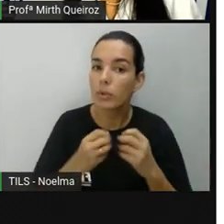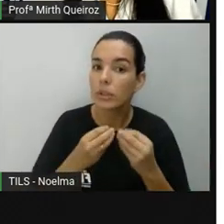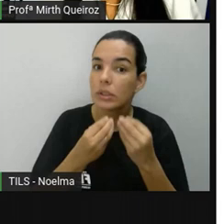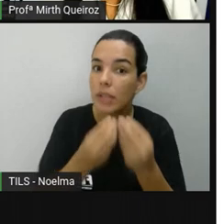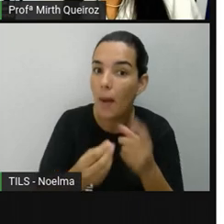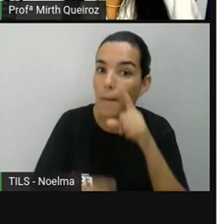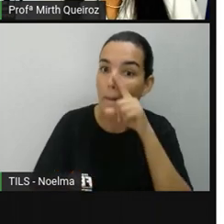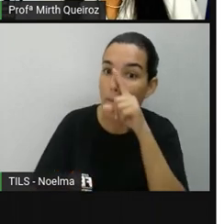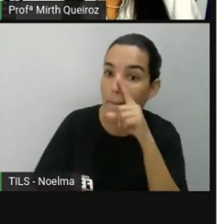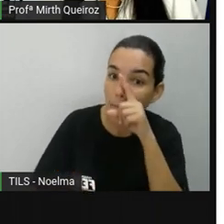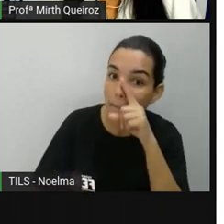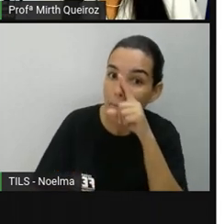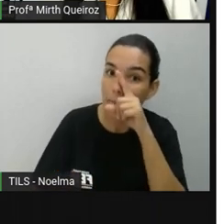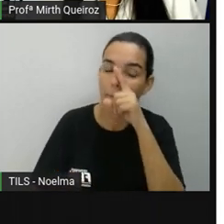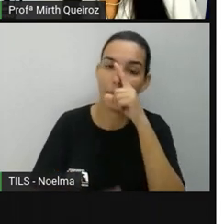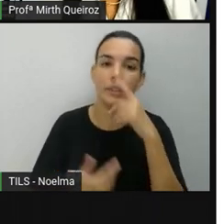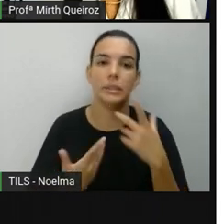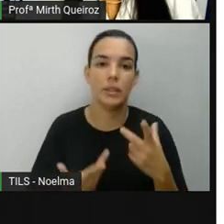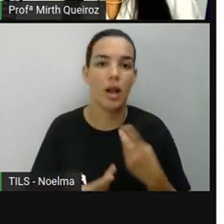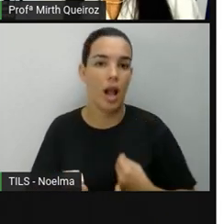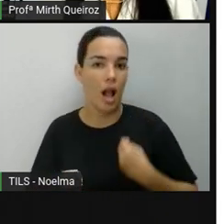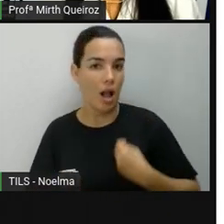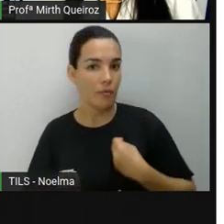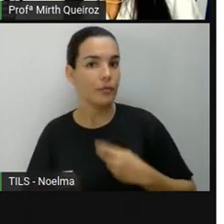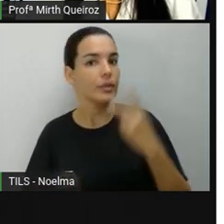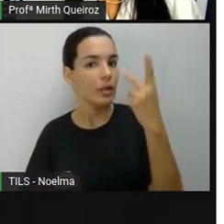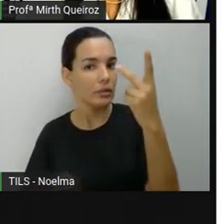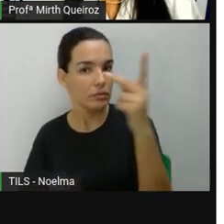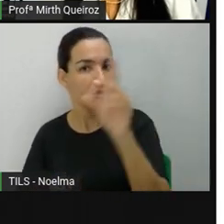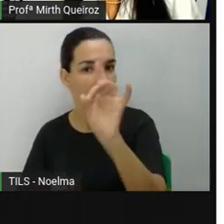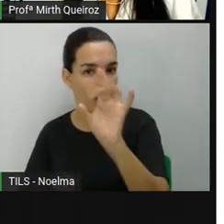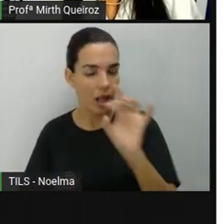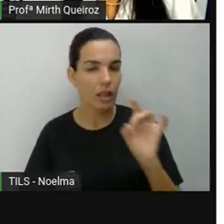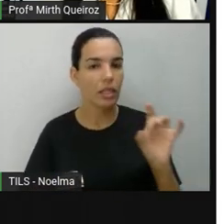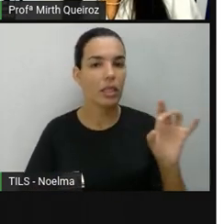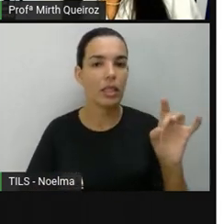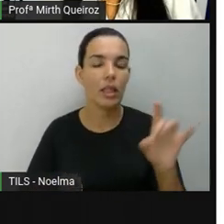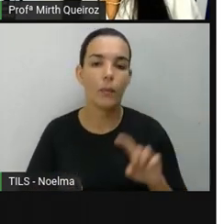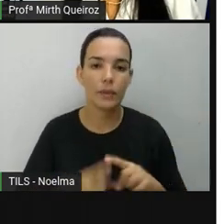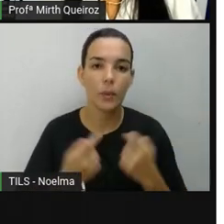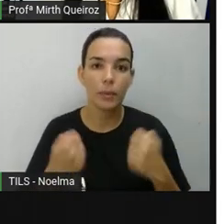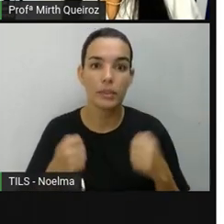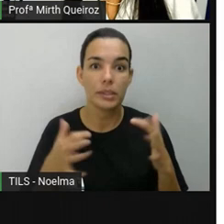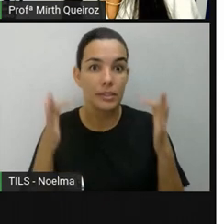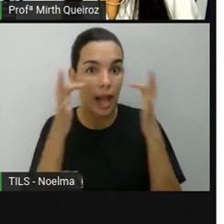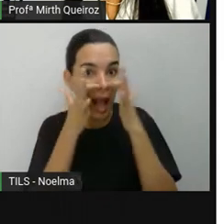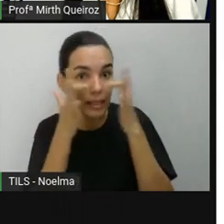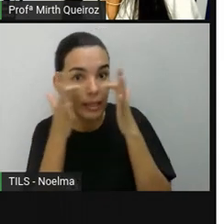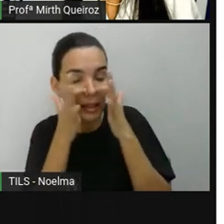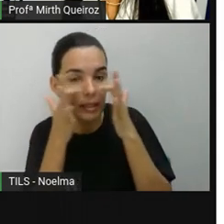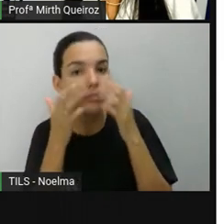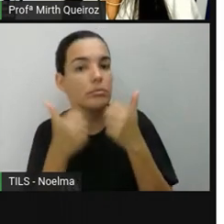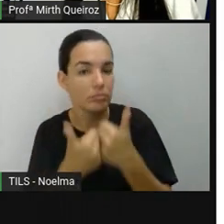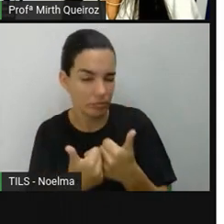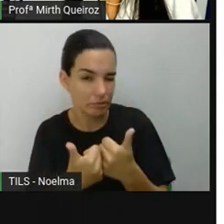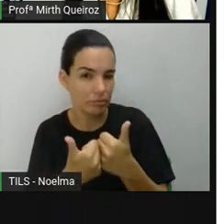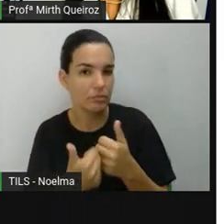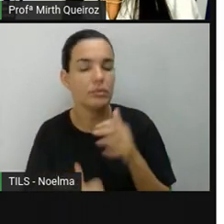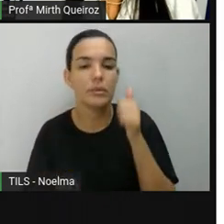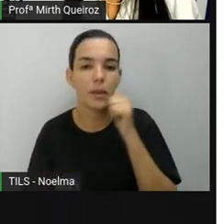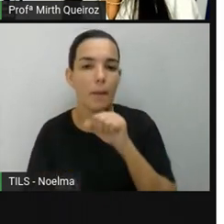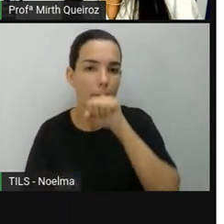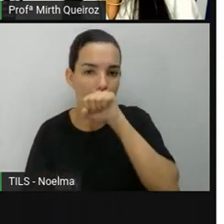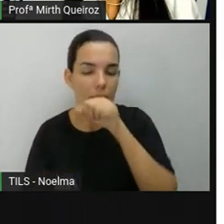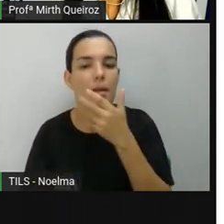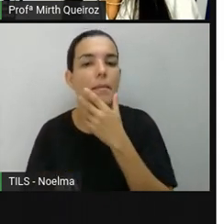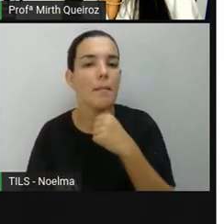de certa forma, riscos a vocês, né? Então eles devem estar sempre vendo o que que vocês estão fazendo